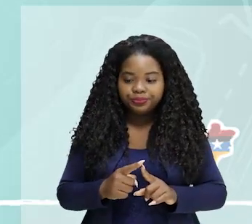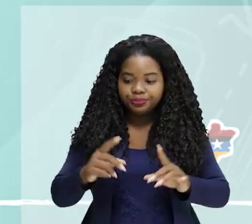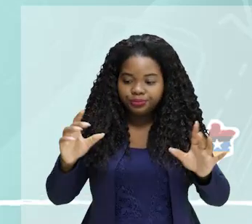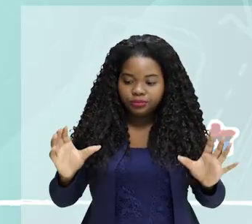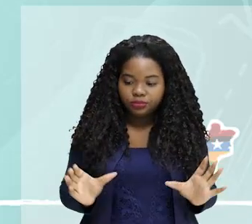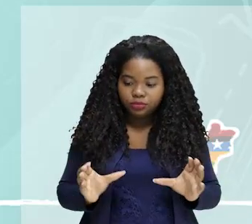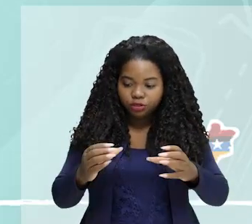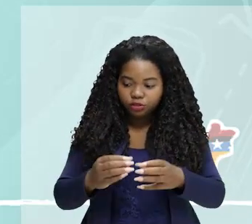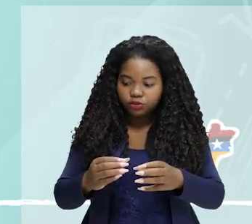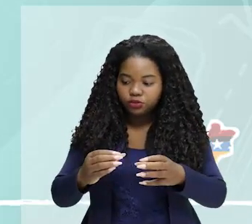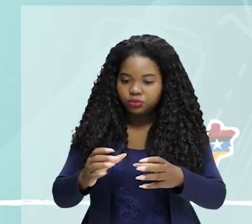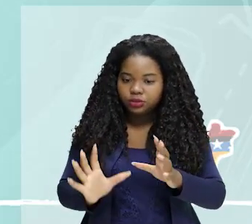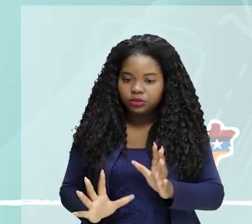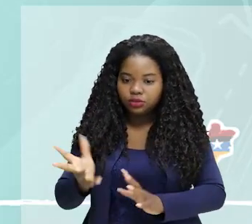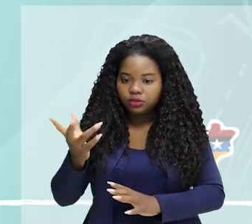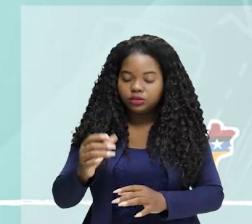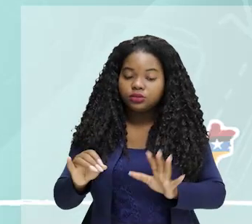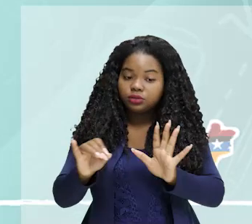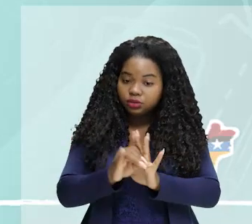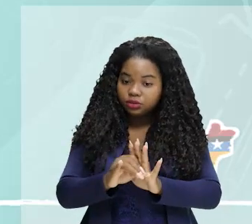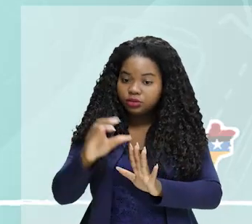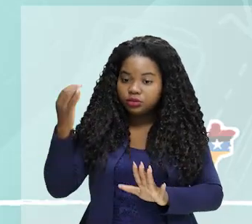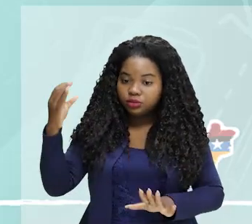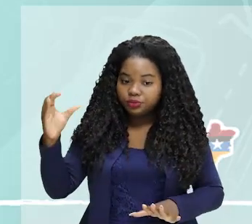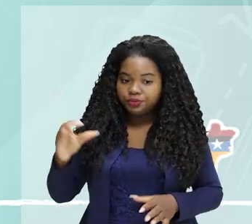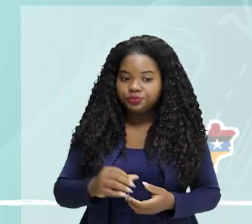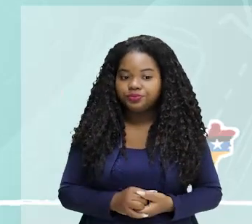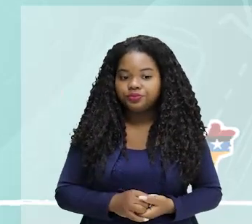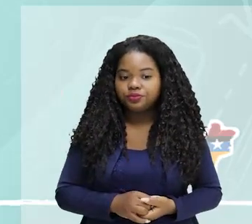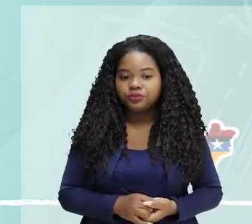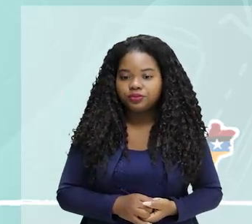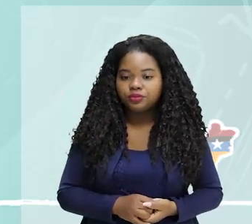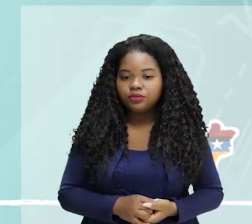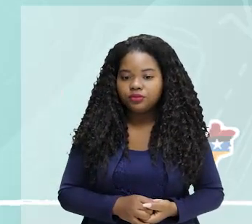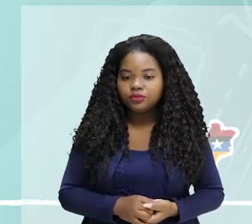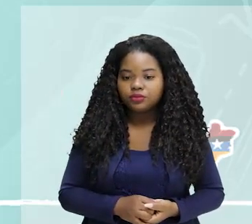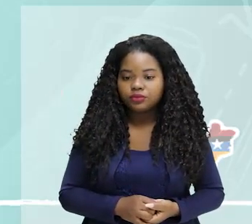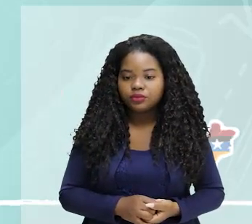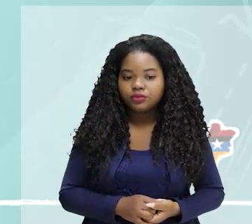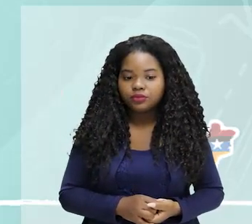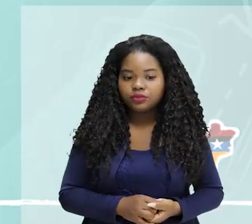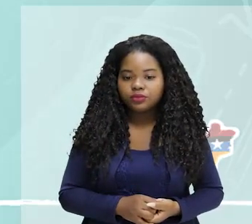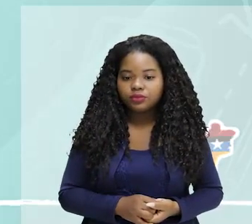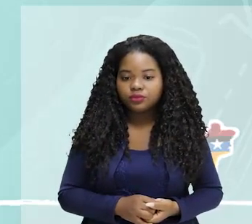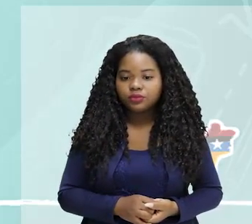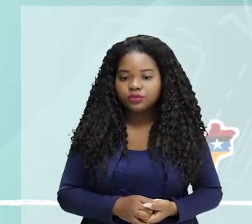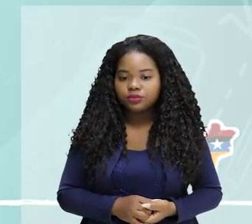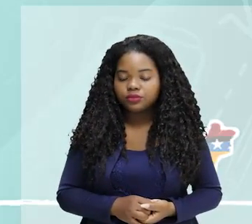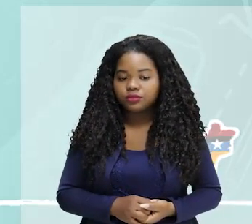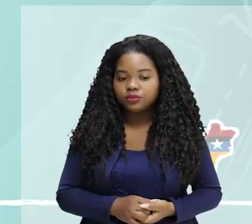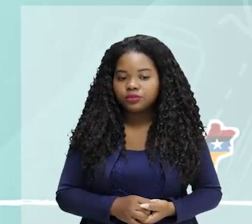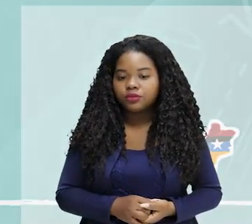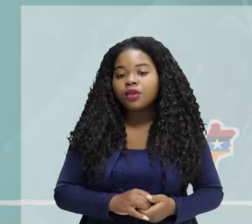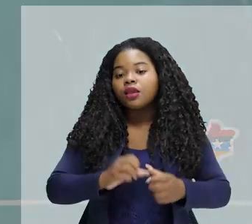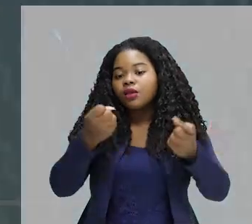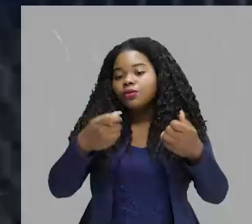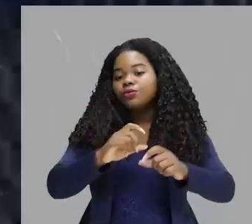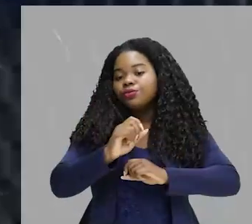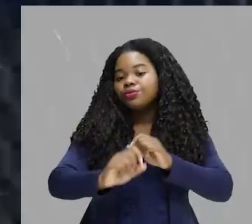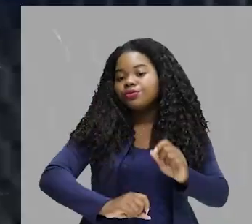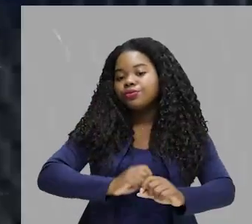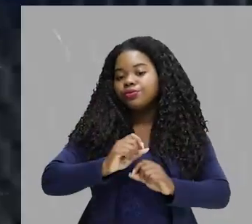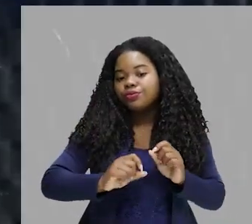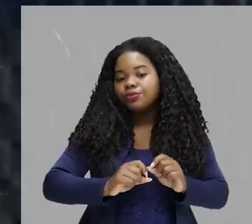identidade. Que identidade? A identidade da cultura. Como é que eu chamo a identidade que vem da cultura? Identidade cultural. O que eu estou falando aqui são